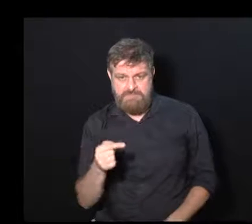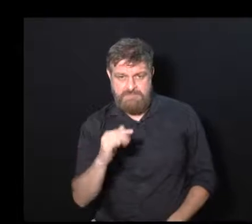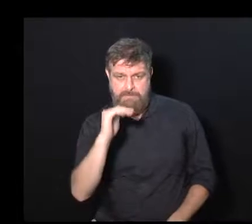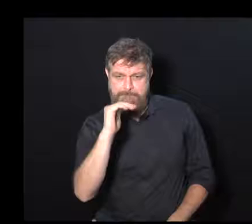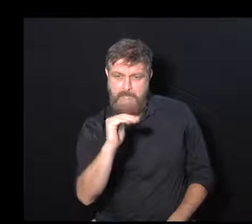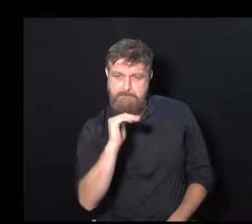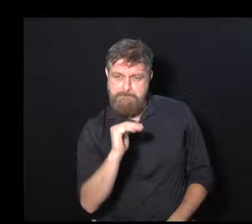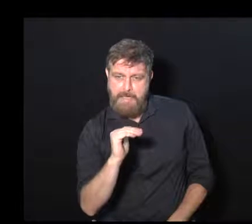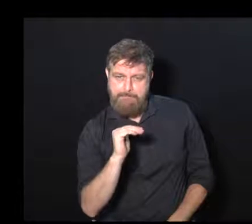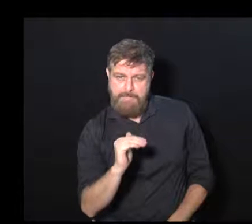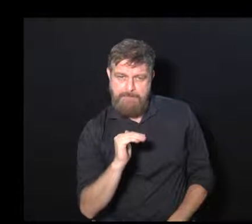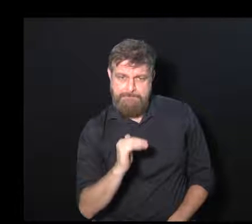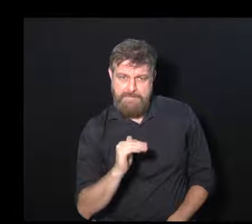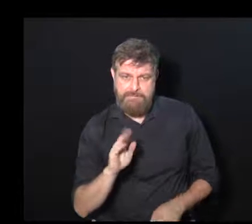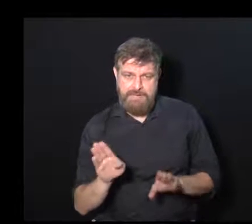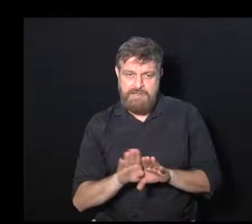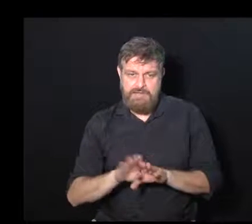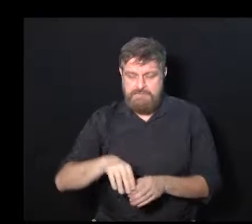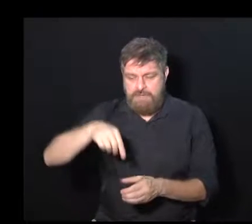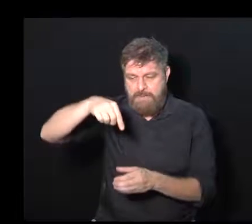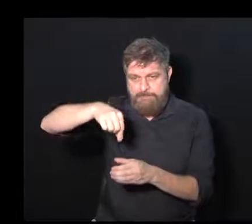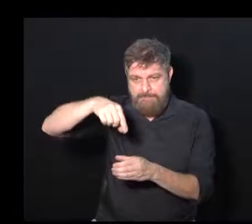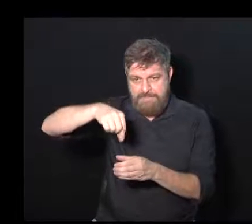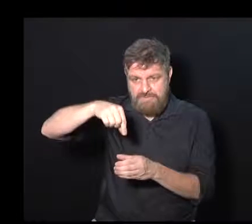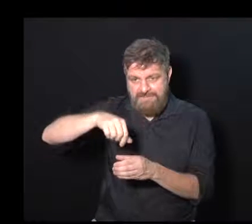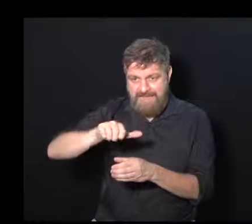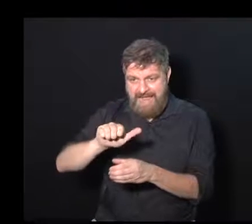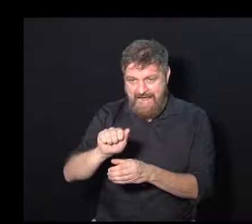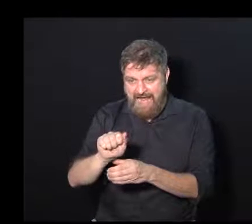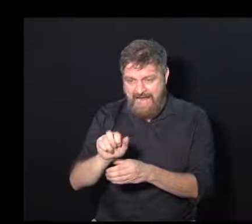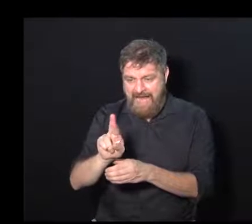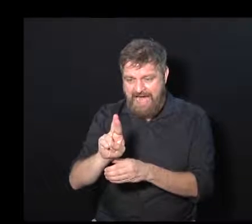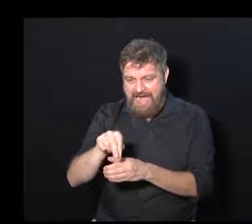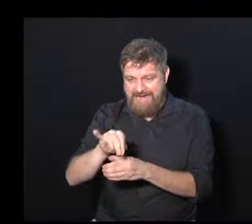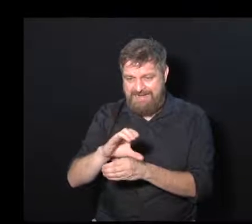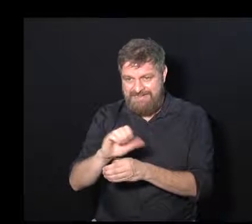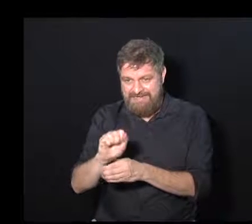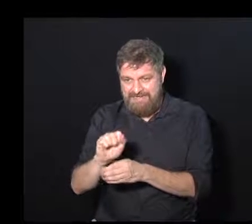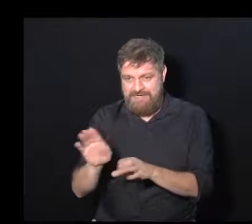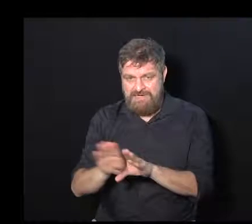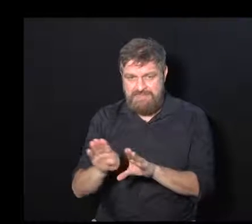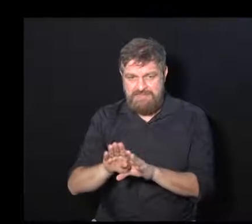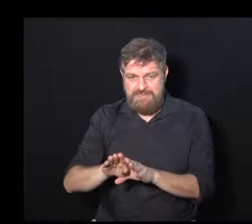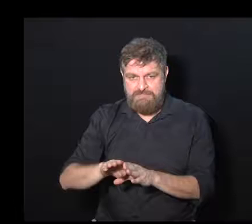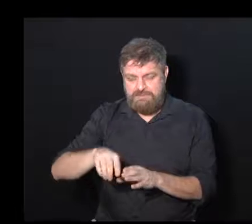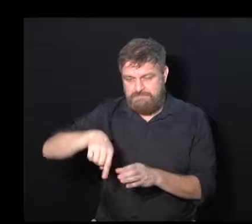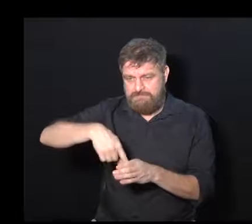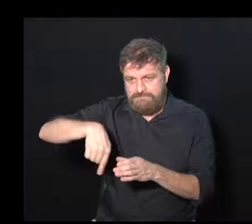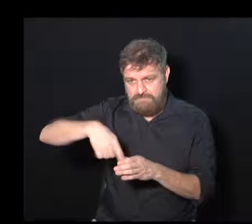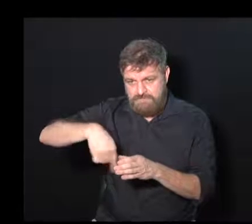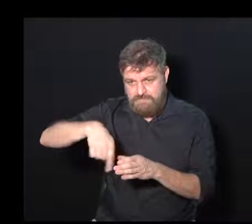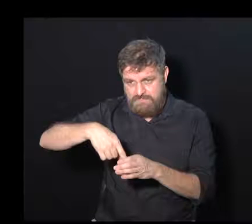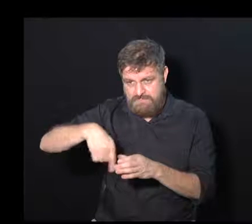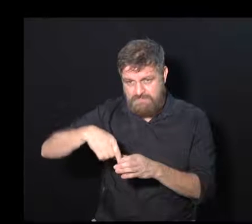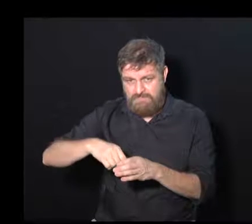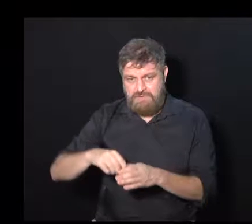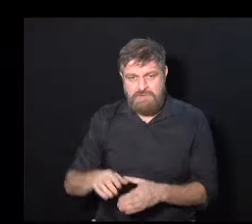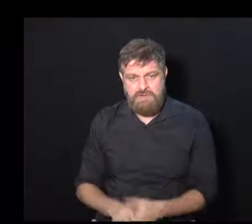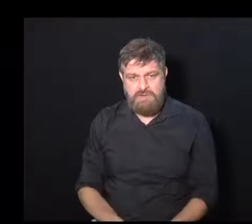hipérico, tintura de arnica e calêndula, xarope de guaco, que é